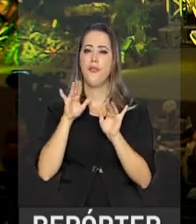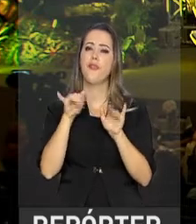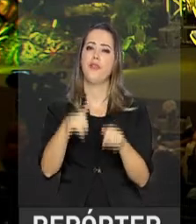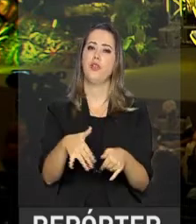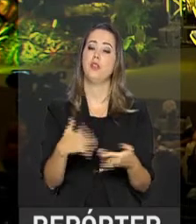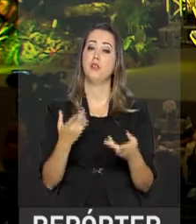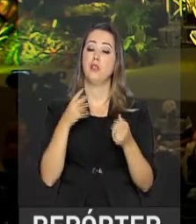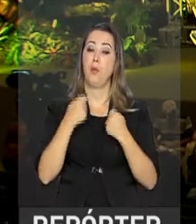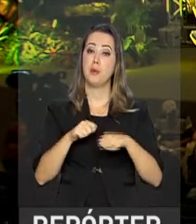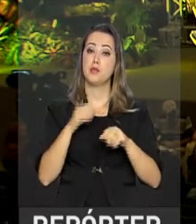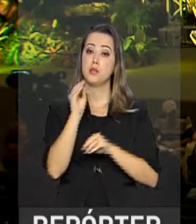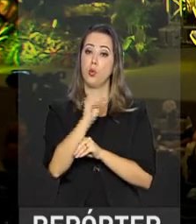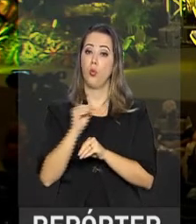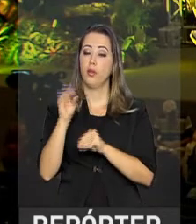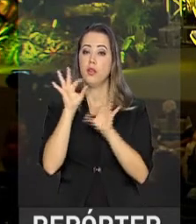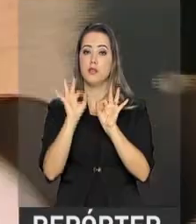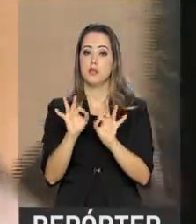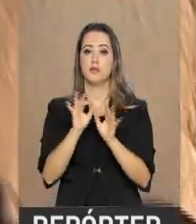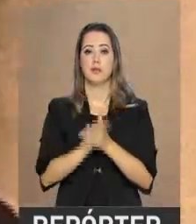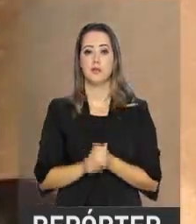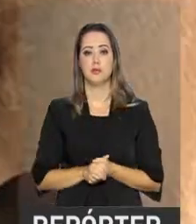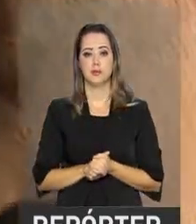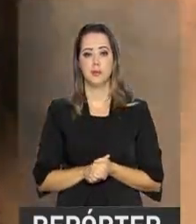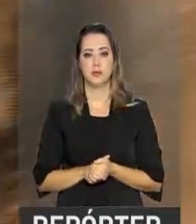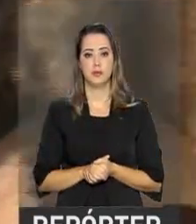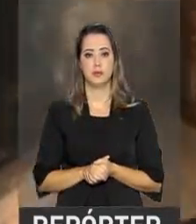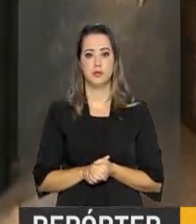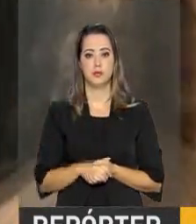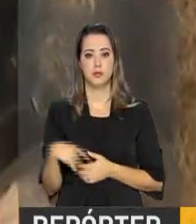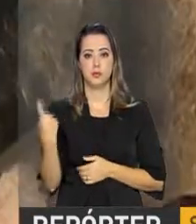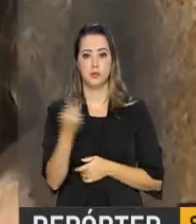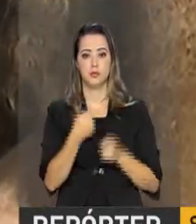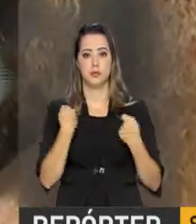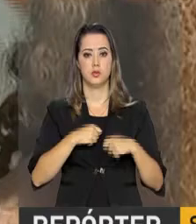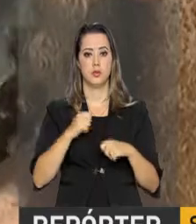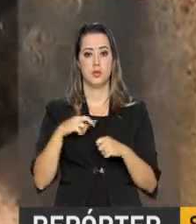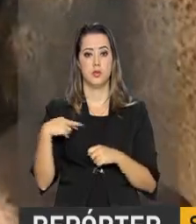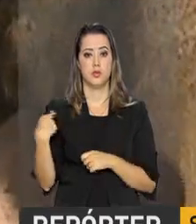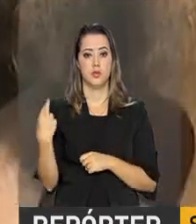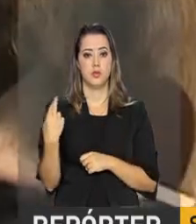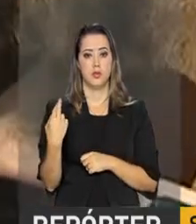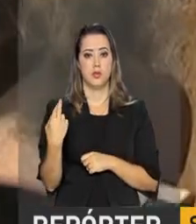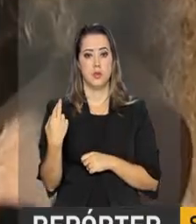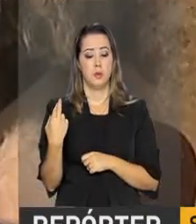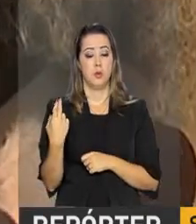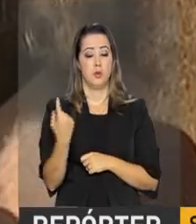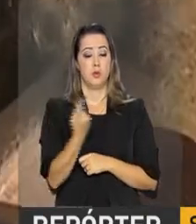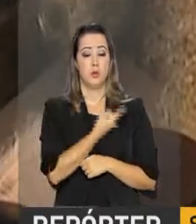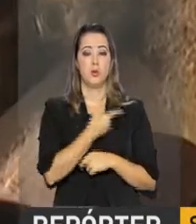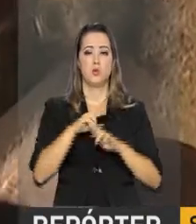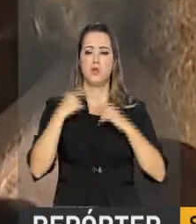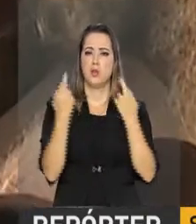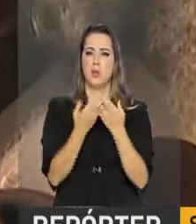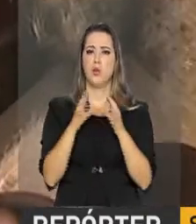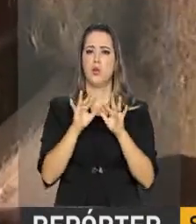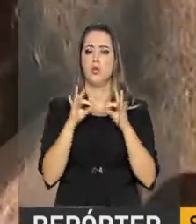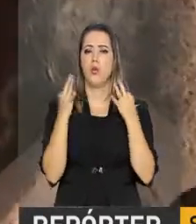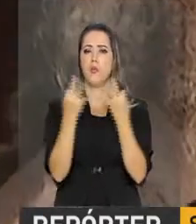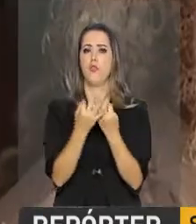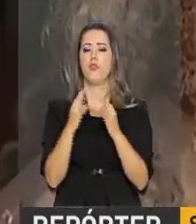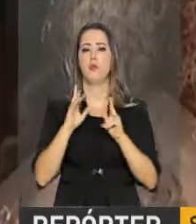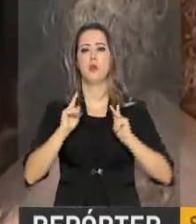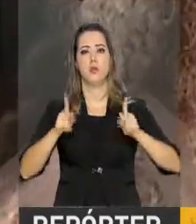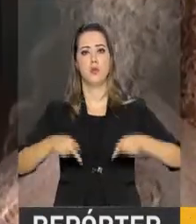de forma sustentável e consciente nós precisamos nos reunir como família humana e repensar nossa relação com a